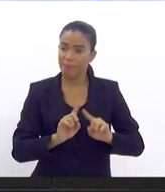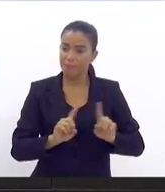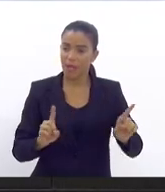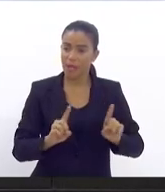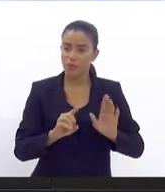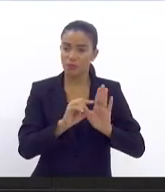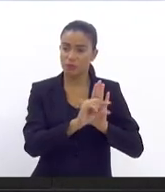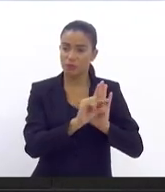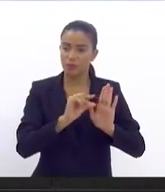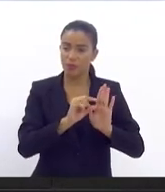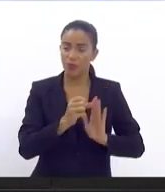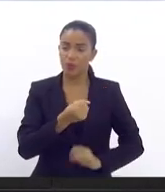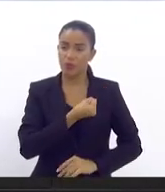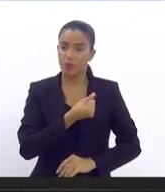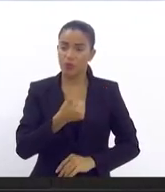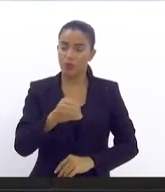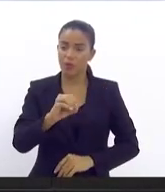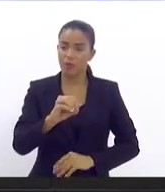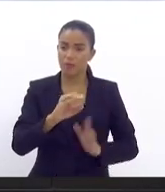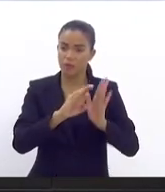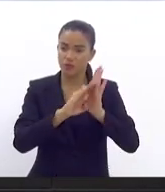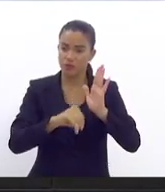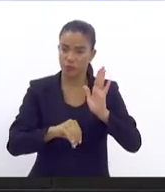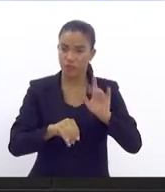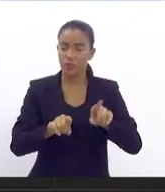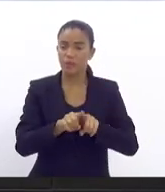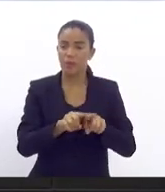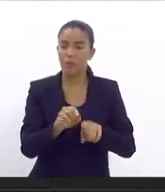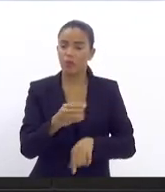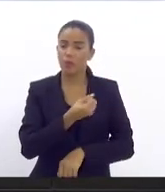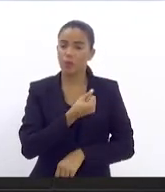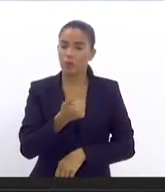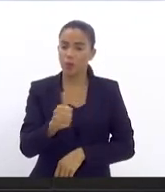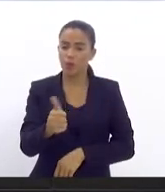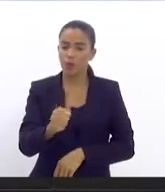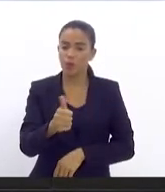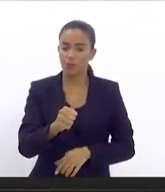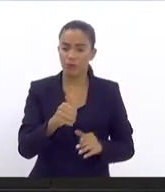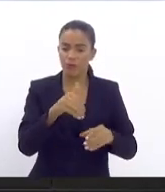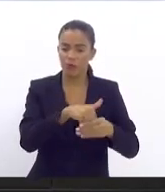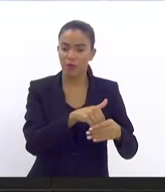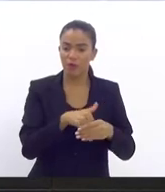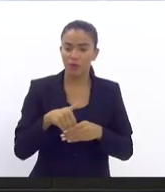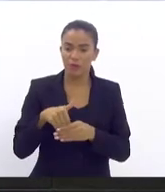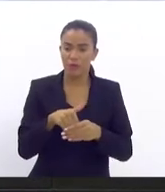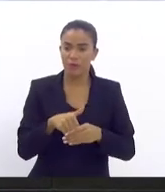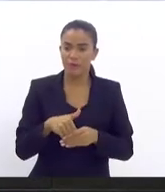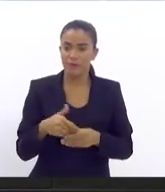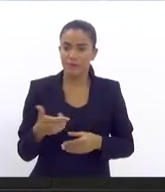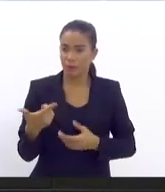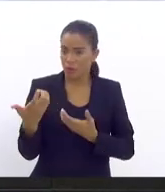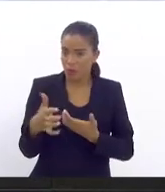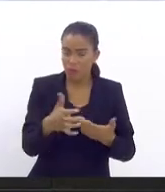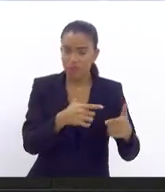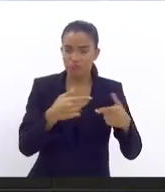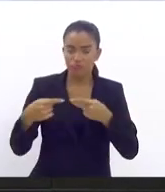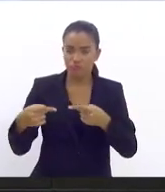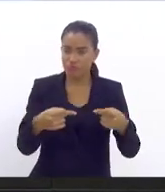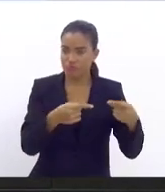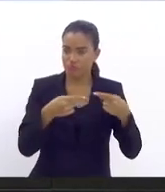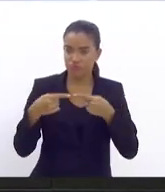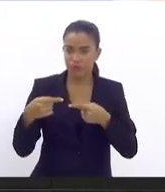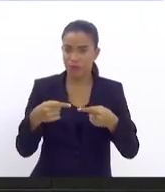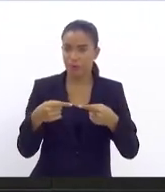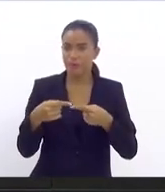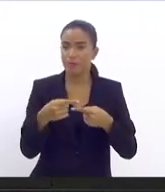está retirado de pauta e o item 11 já foi votado. Em discussão, não havendo quem queira discutir, em votação os